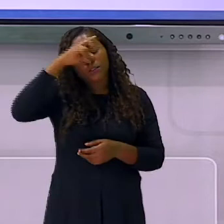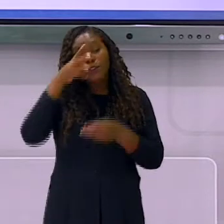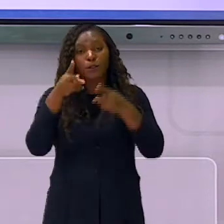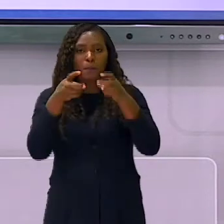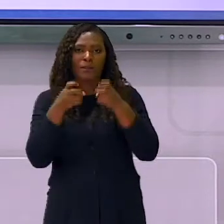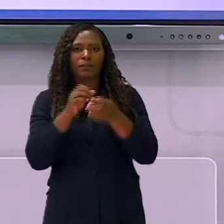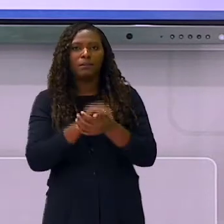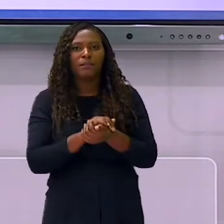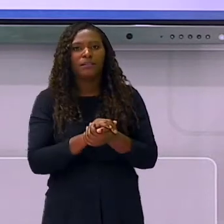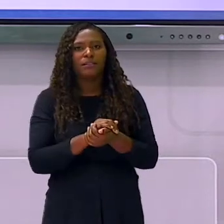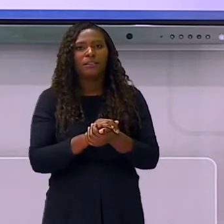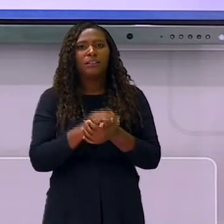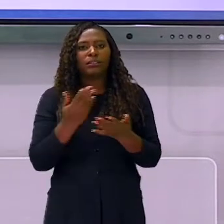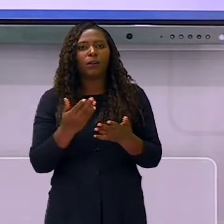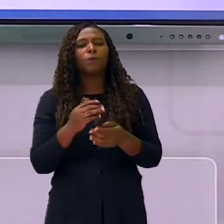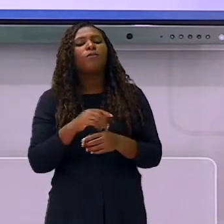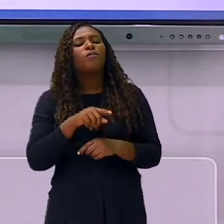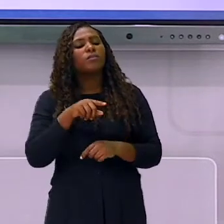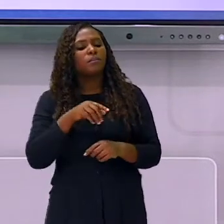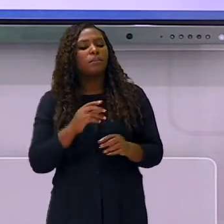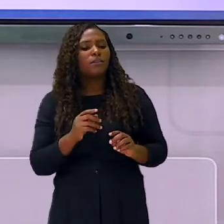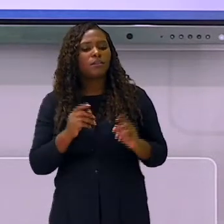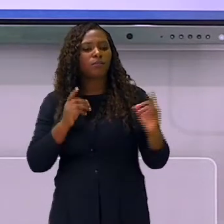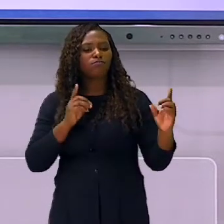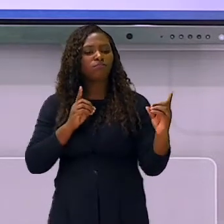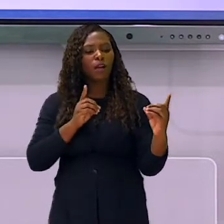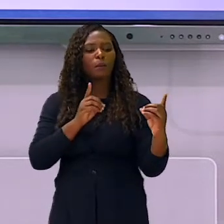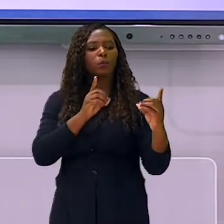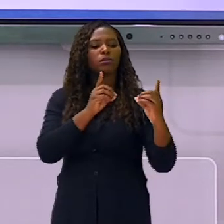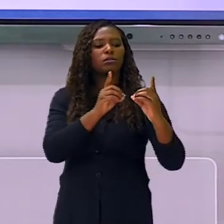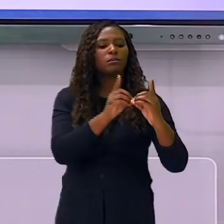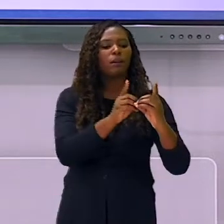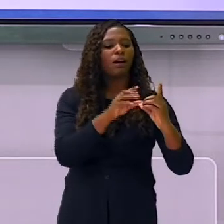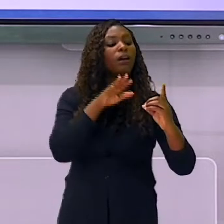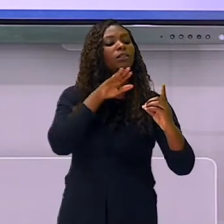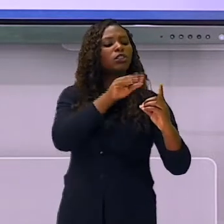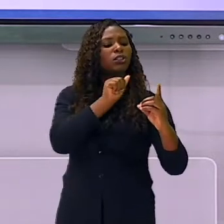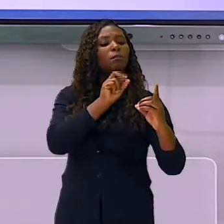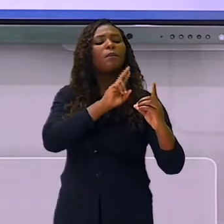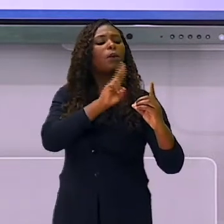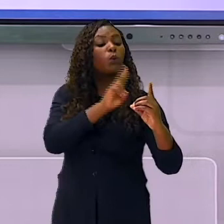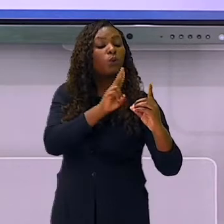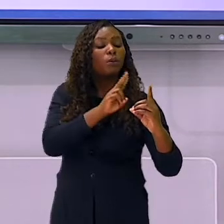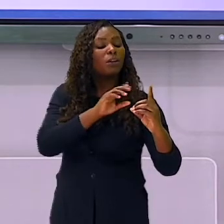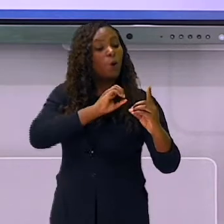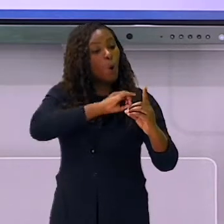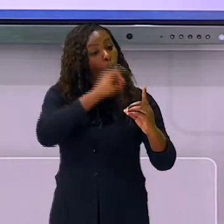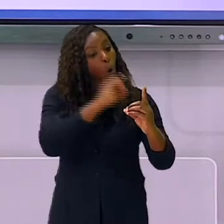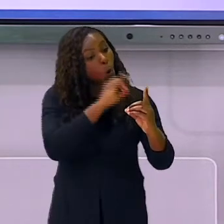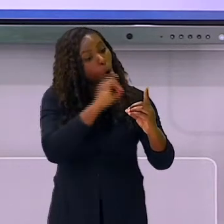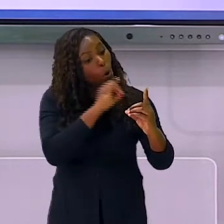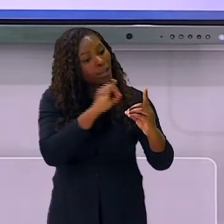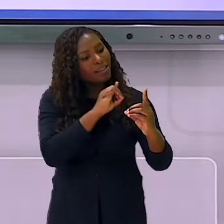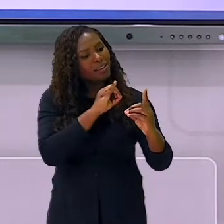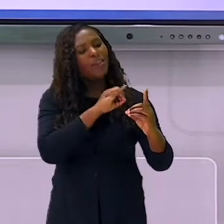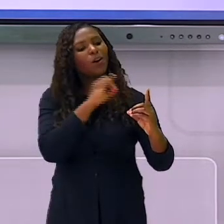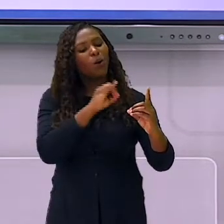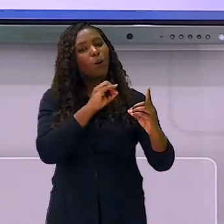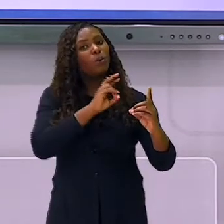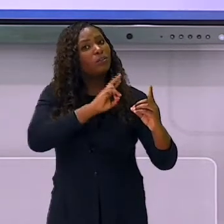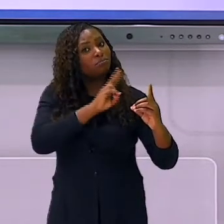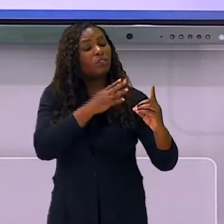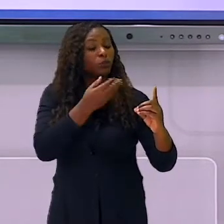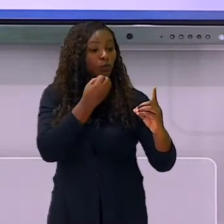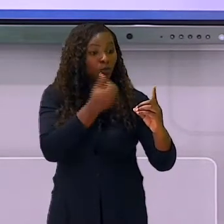Aproxime-se, chame a pessoa com deficiência visual pelo nome, para que ela saiba que lhe estão dirigindo a palavra.